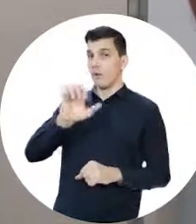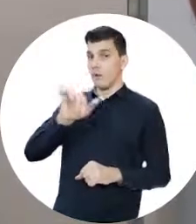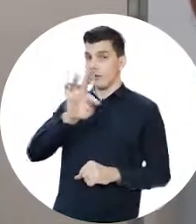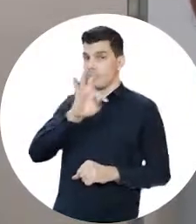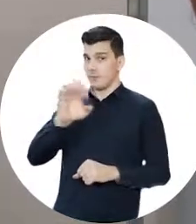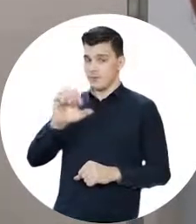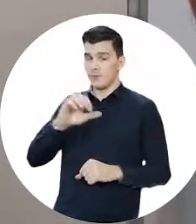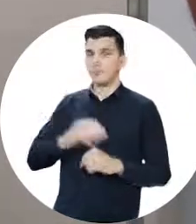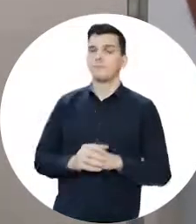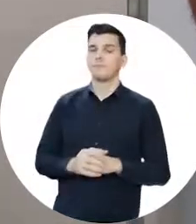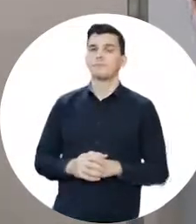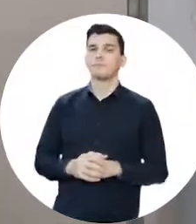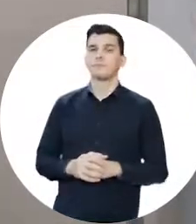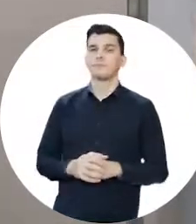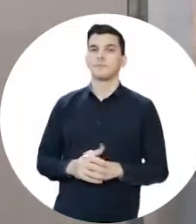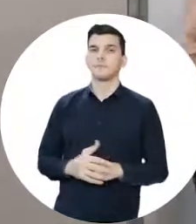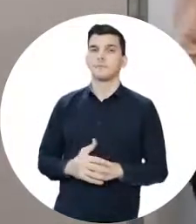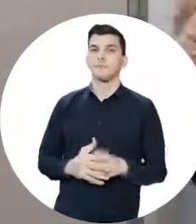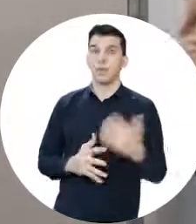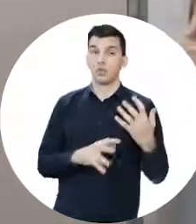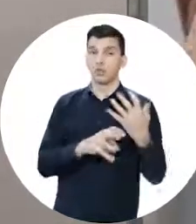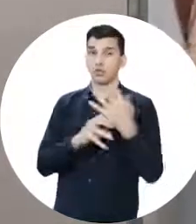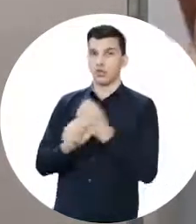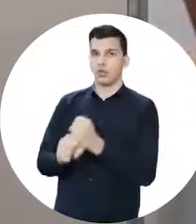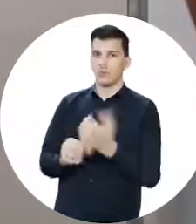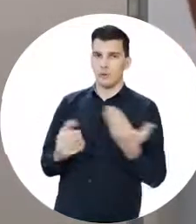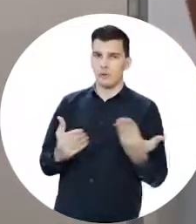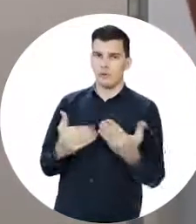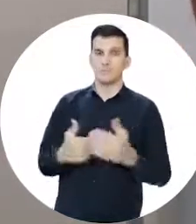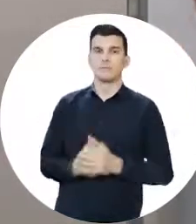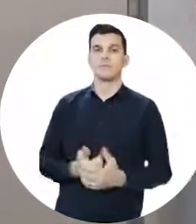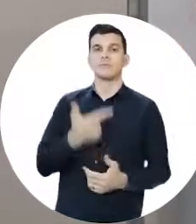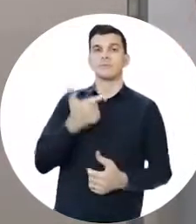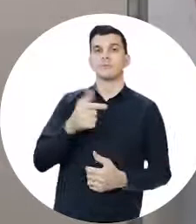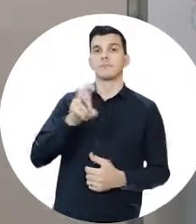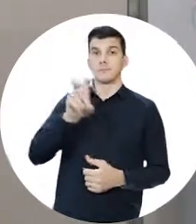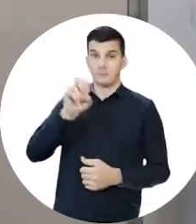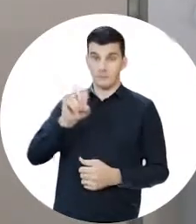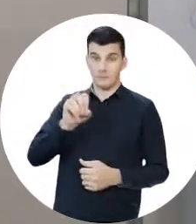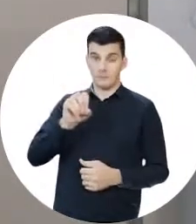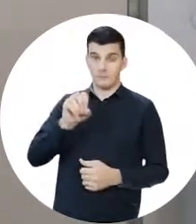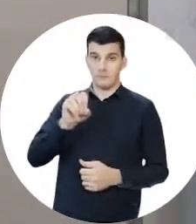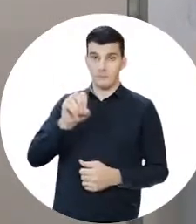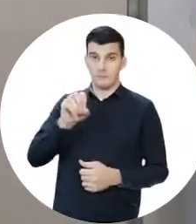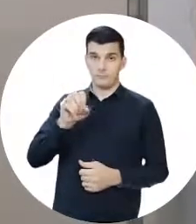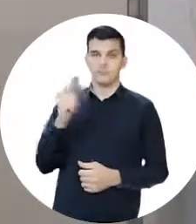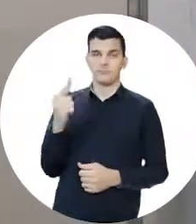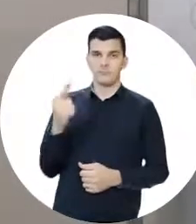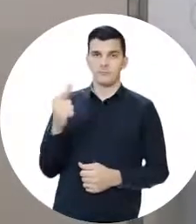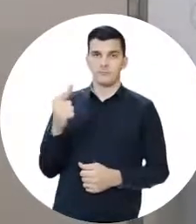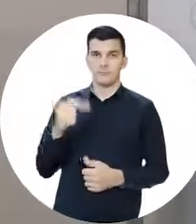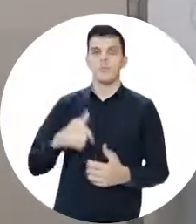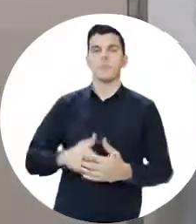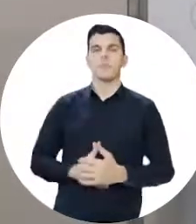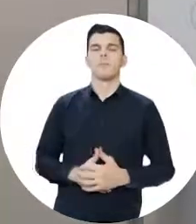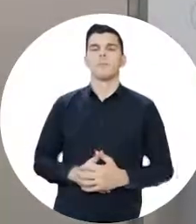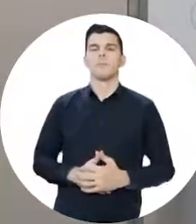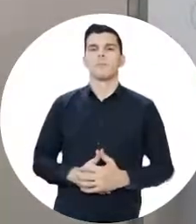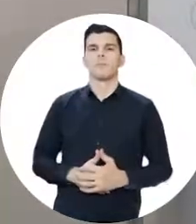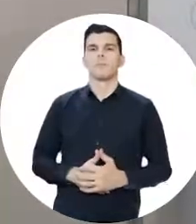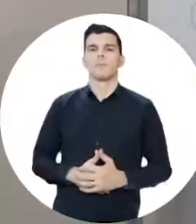a massa é a soma dos dois. 250 gramas. Tomar cuidado com